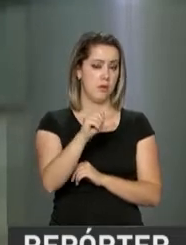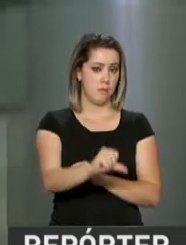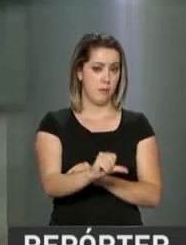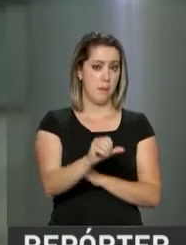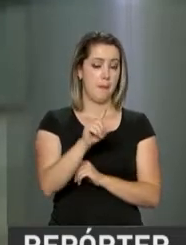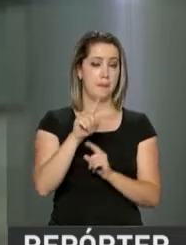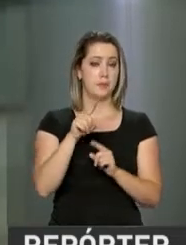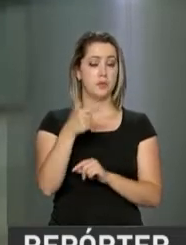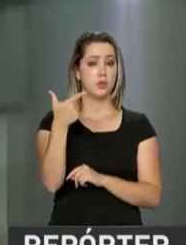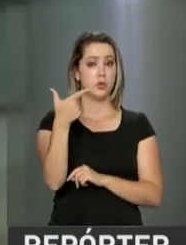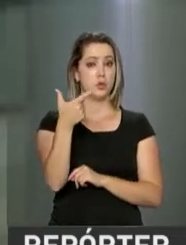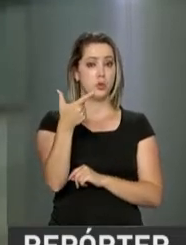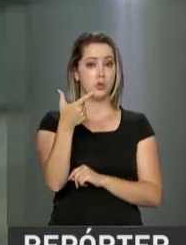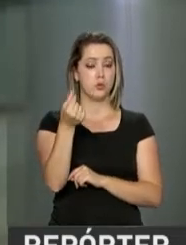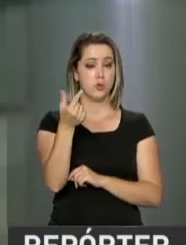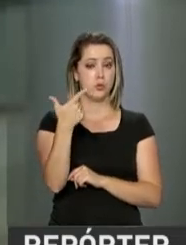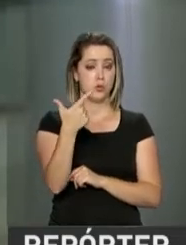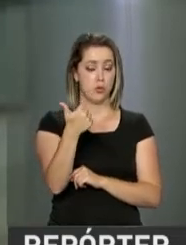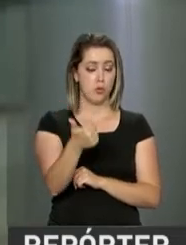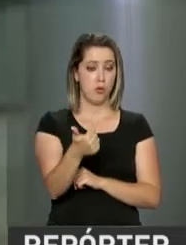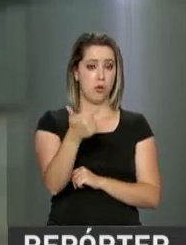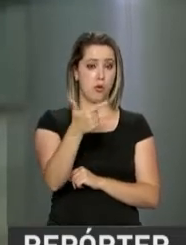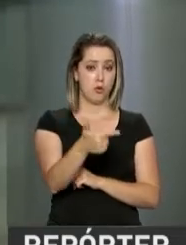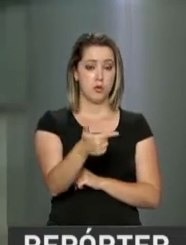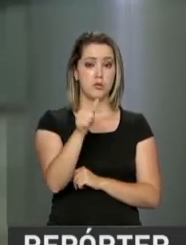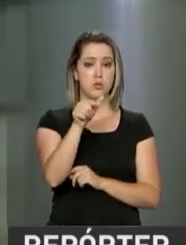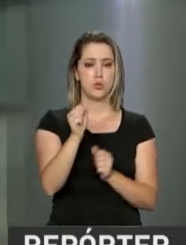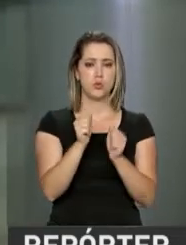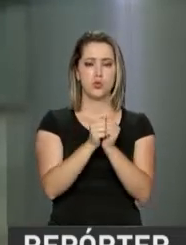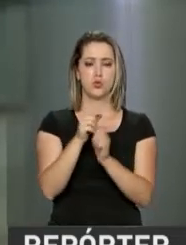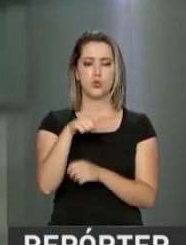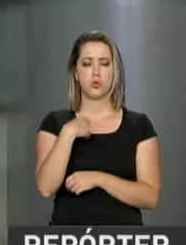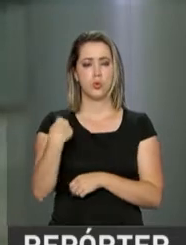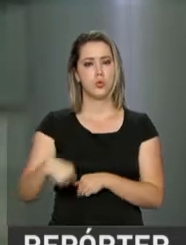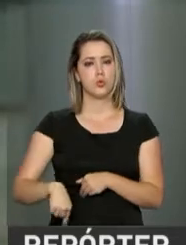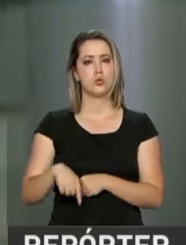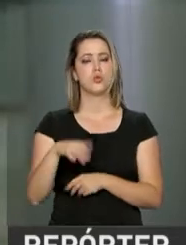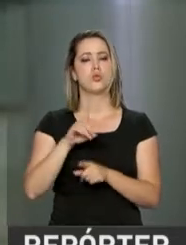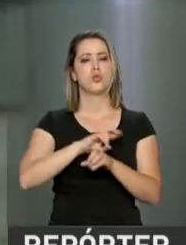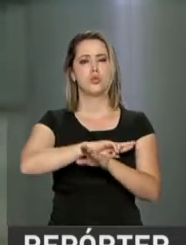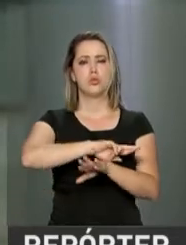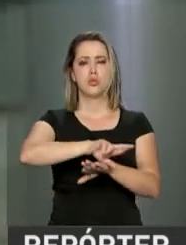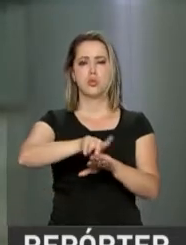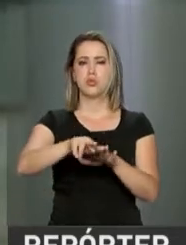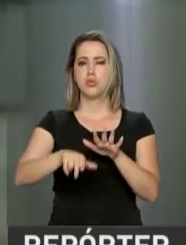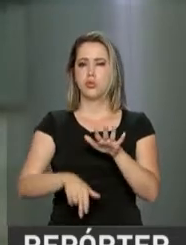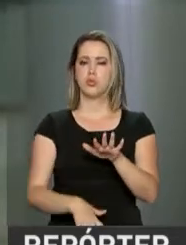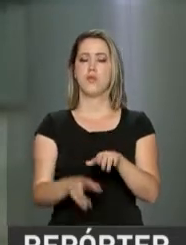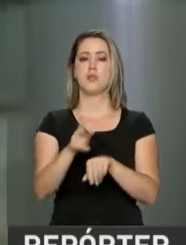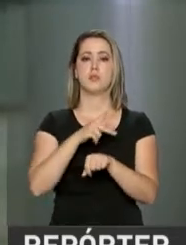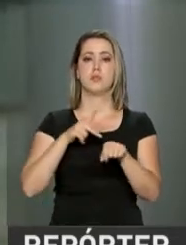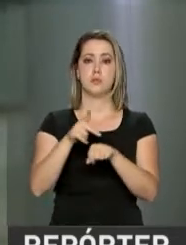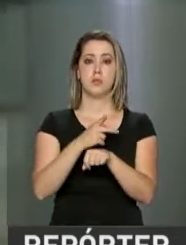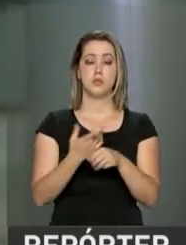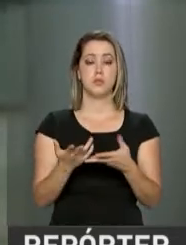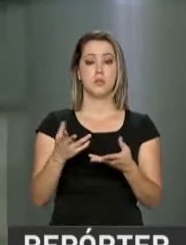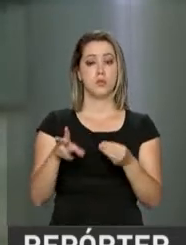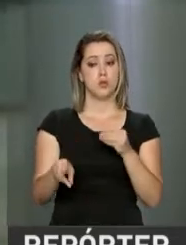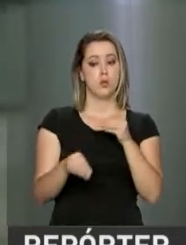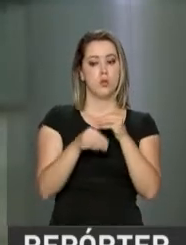1999. Em 2012, junto com China, Indonésia, África do Sul e Índia, se tornou